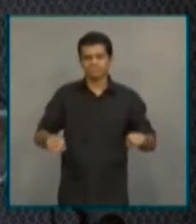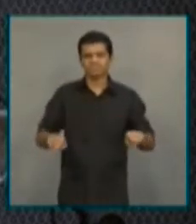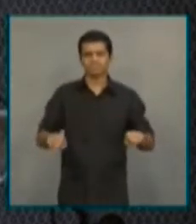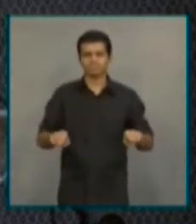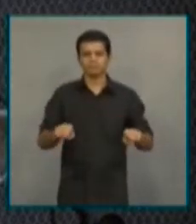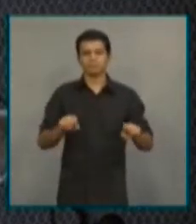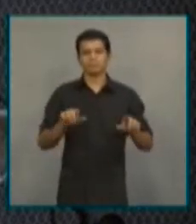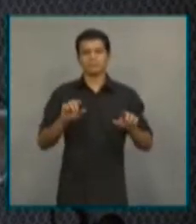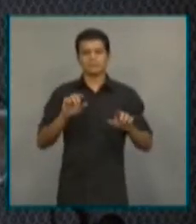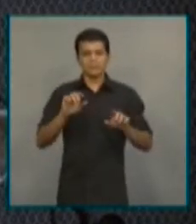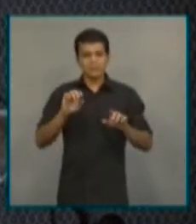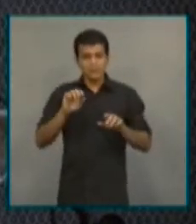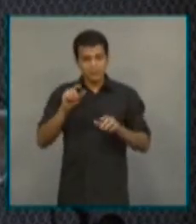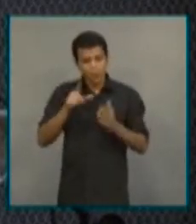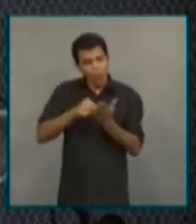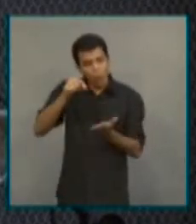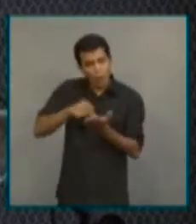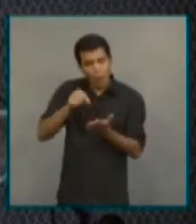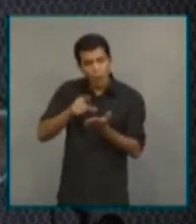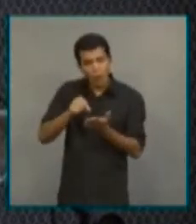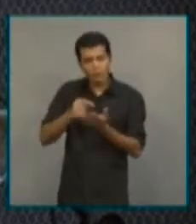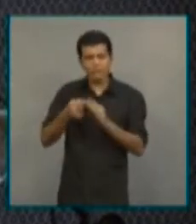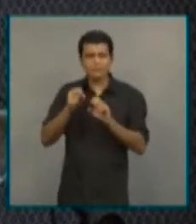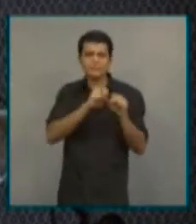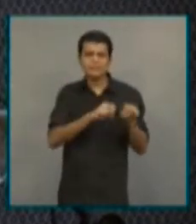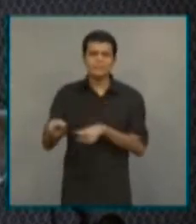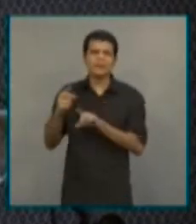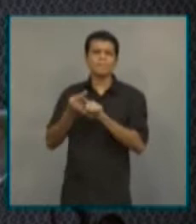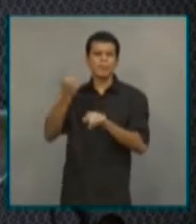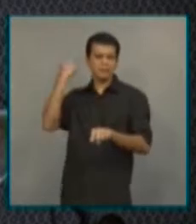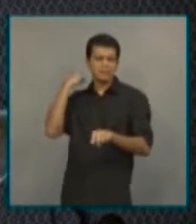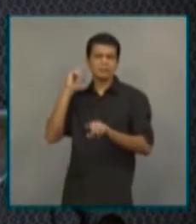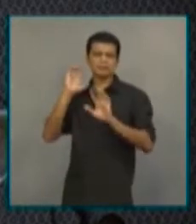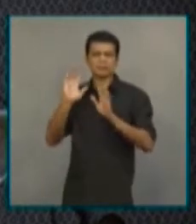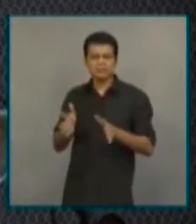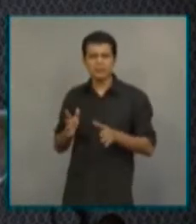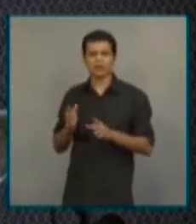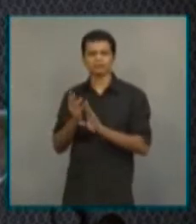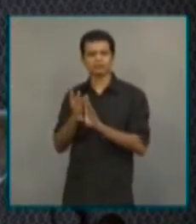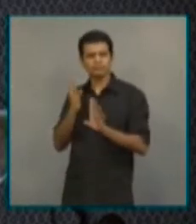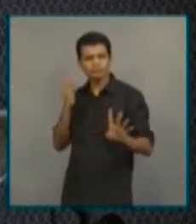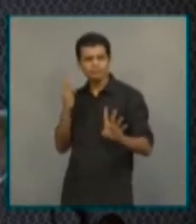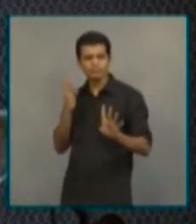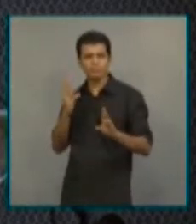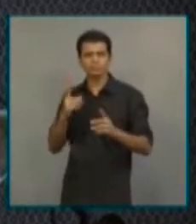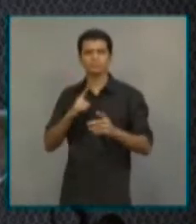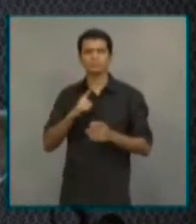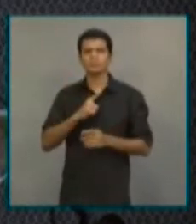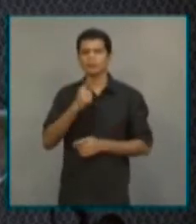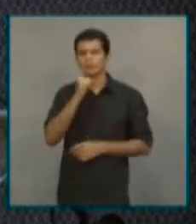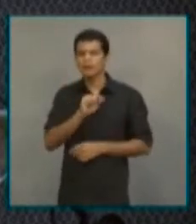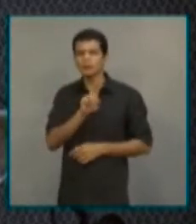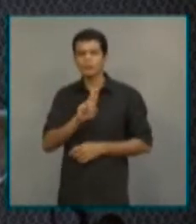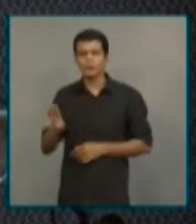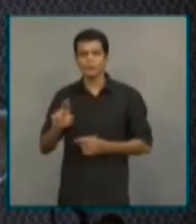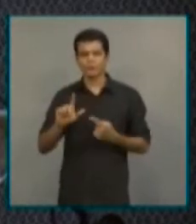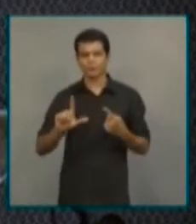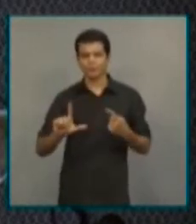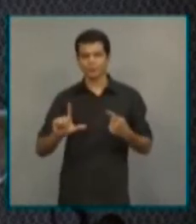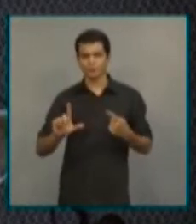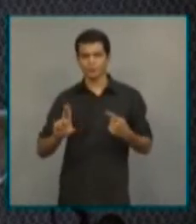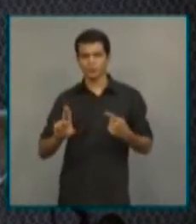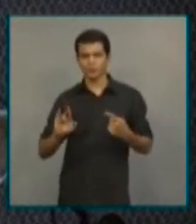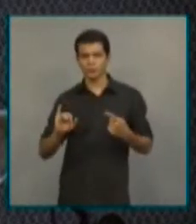foi sorteada na semana passada segue esta que vocês estão acompanhando. Luiz Antônio Lima,